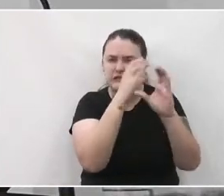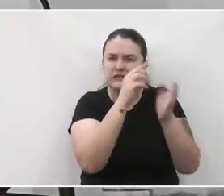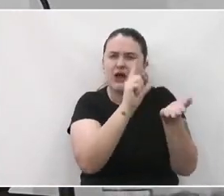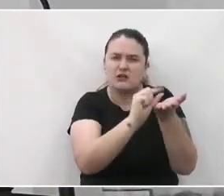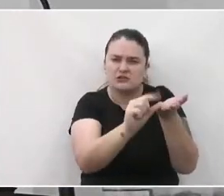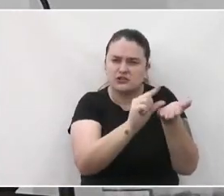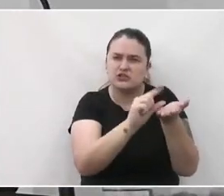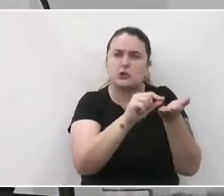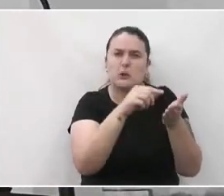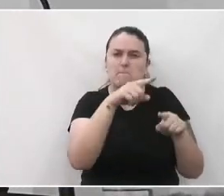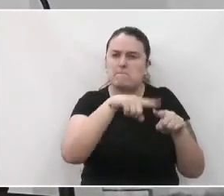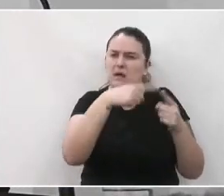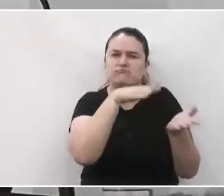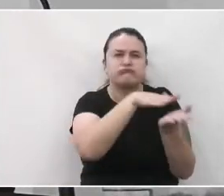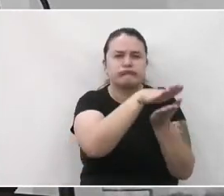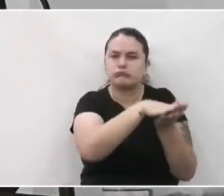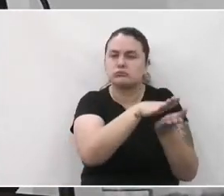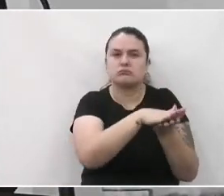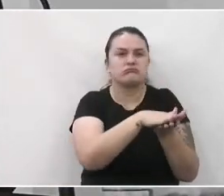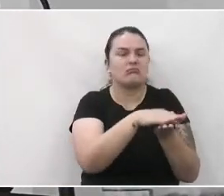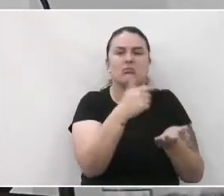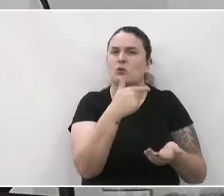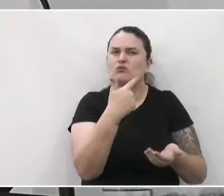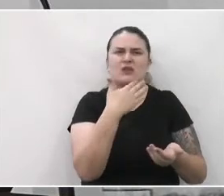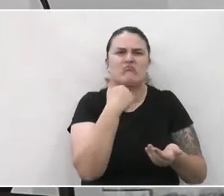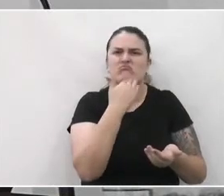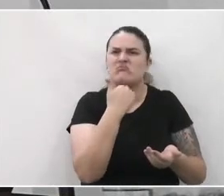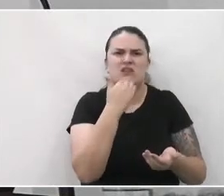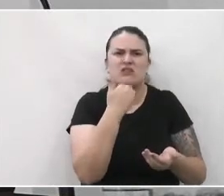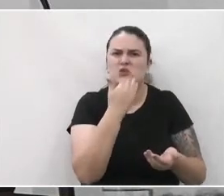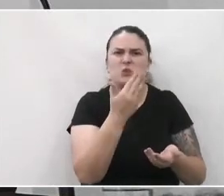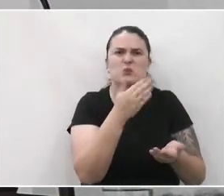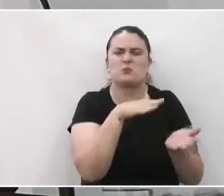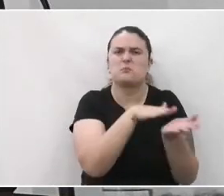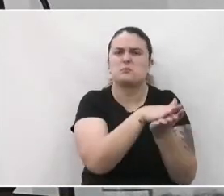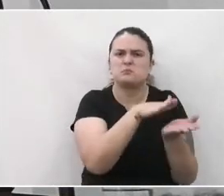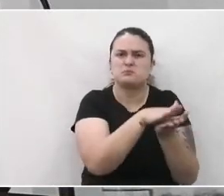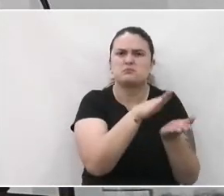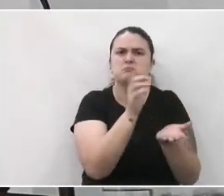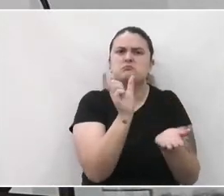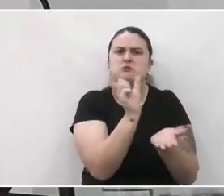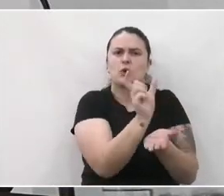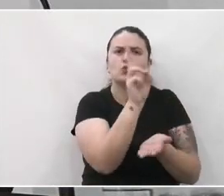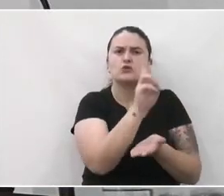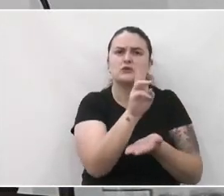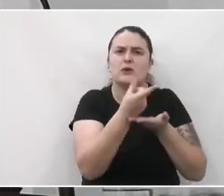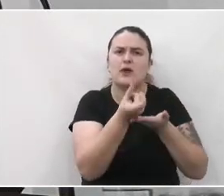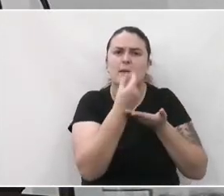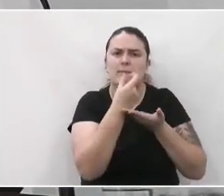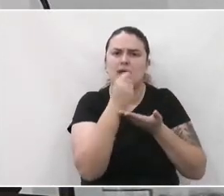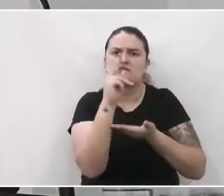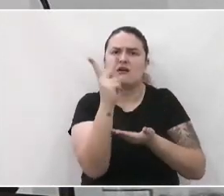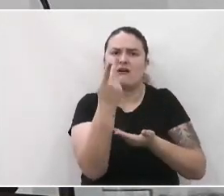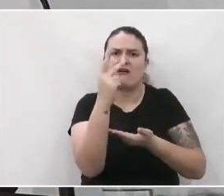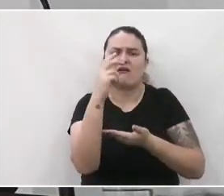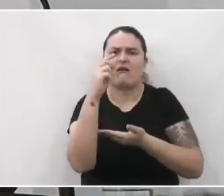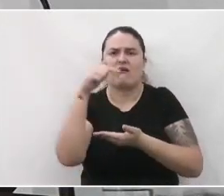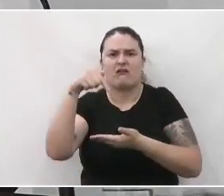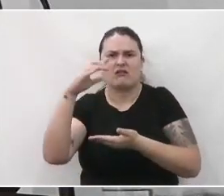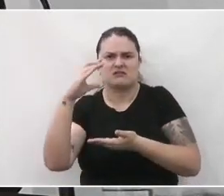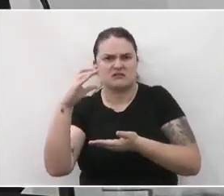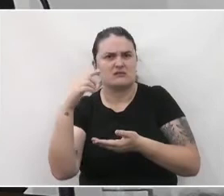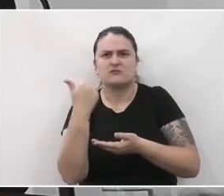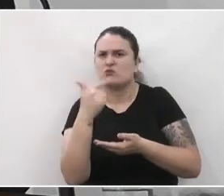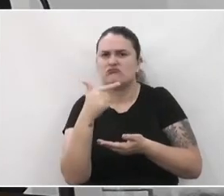publica, nós não temos nenhum trabalho com a hidroxicloroquina com a nova variante do Covid.